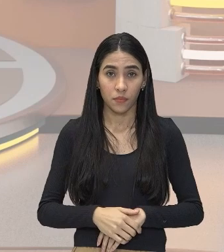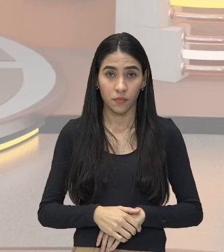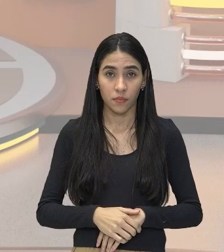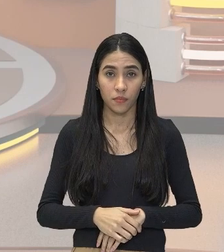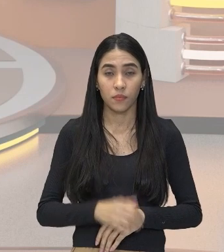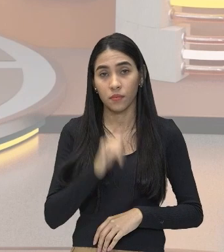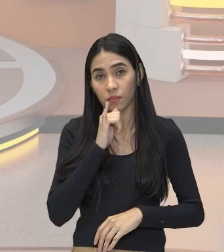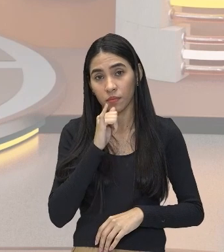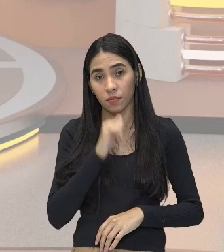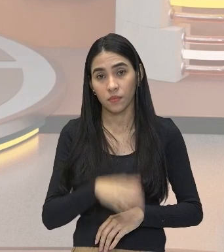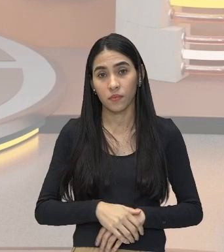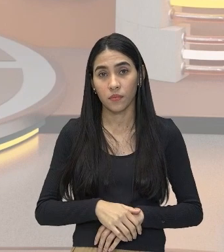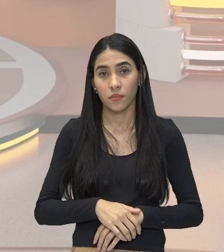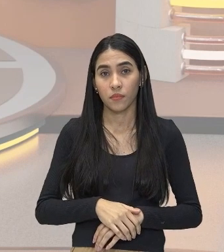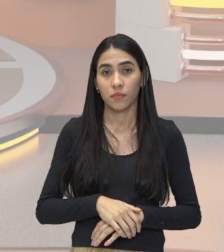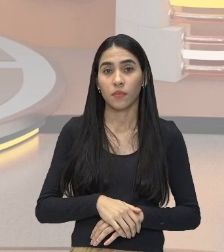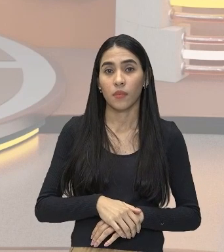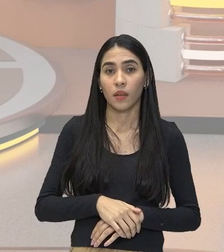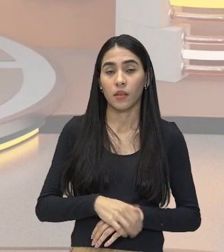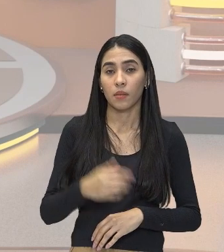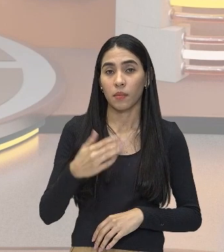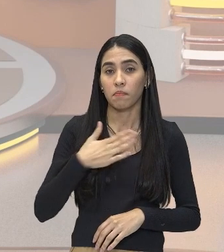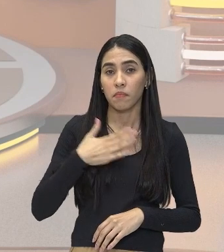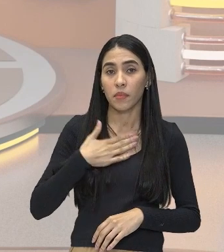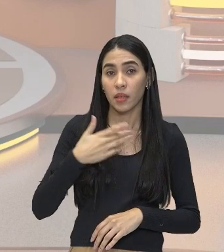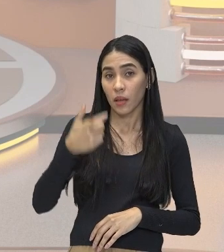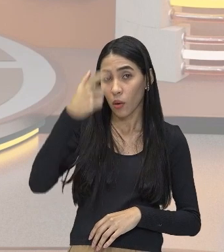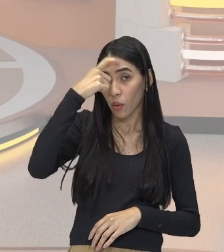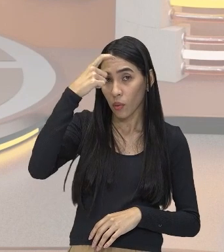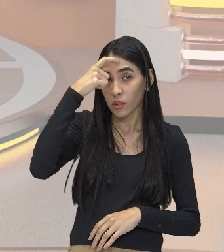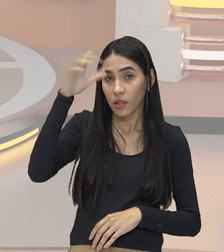estamos vendo, olha aí, ó, captado pela minha intuição.